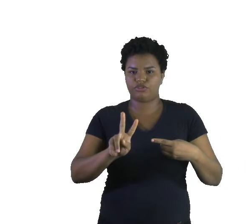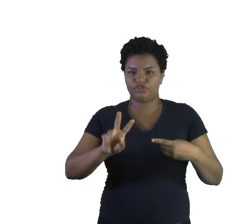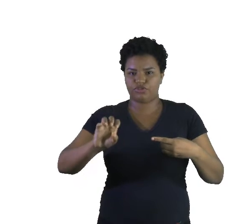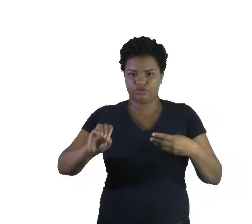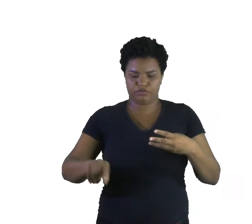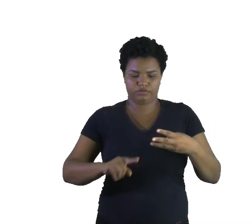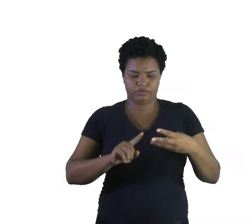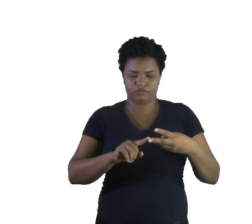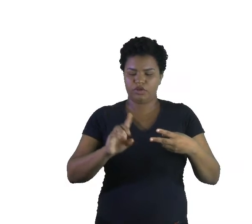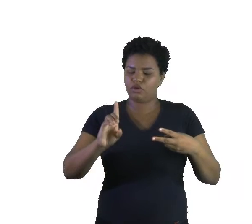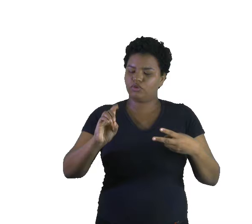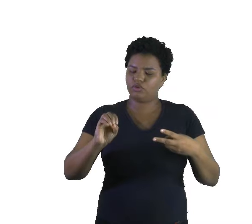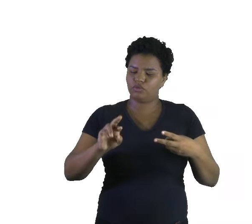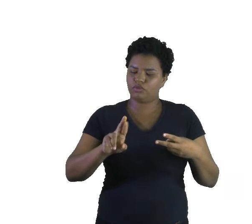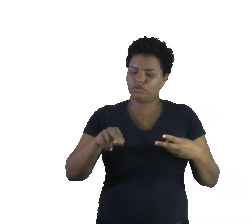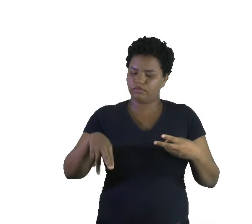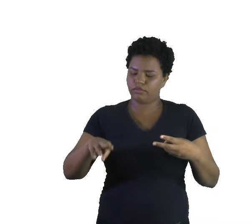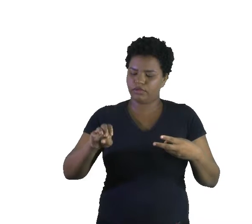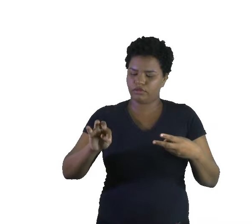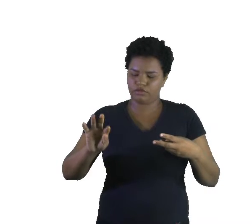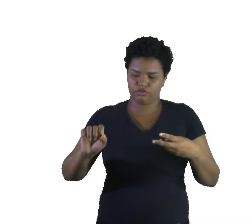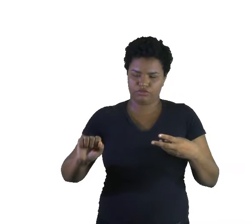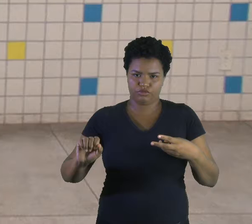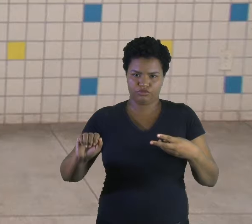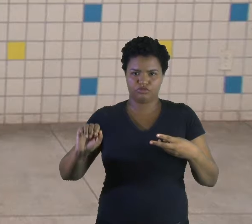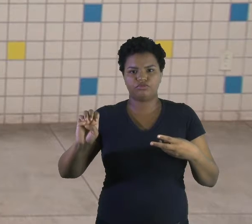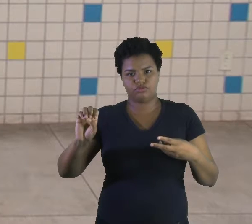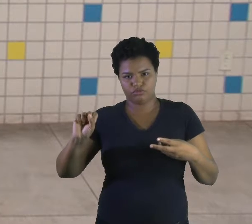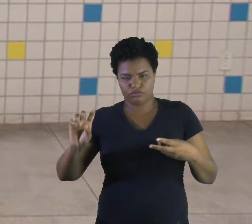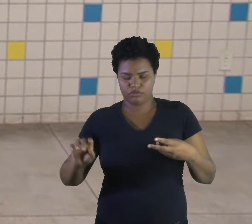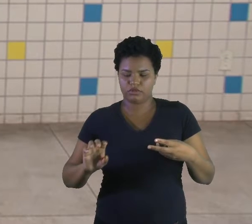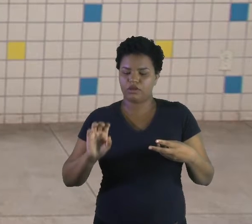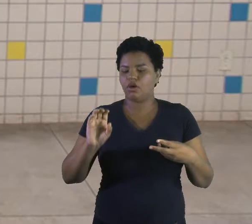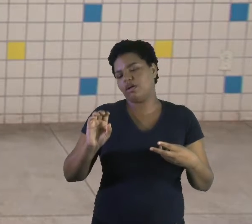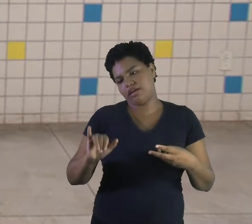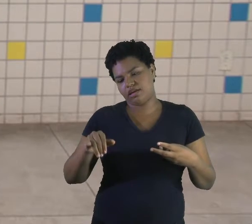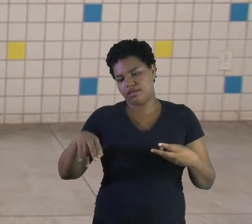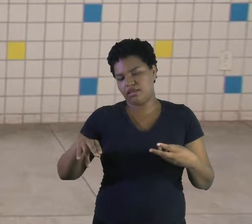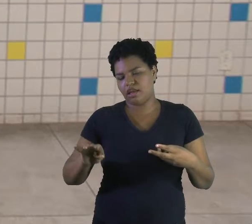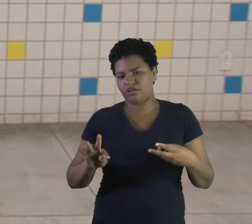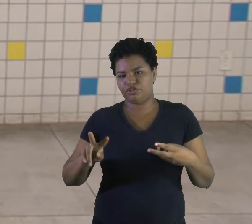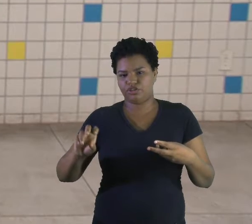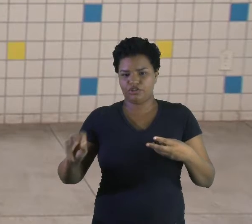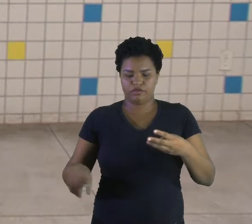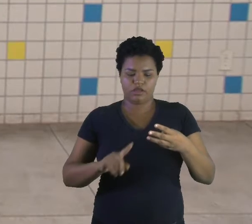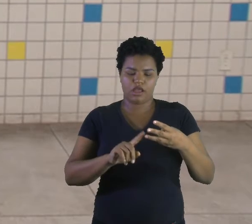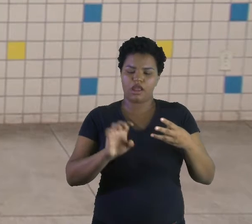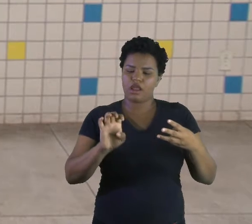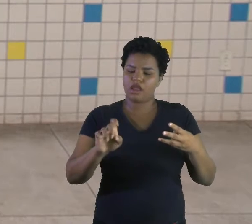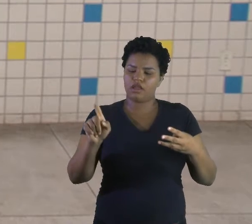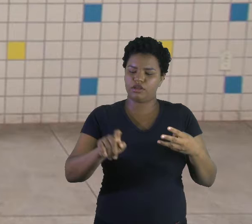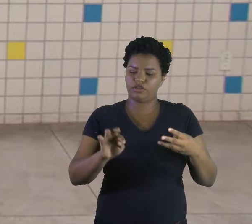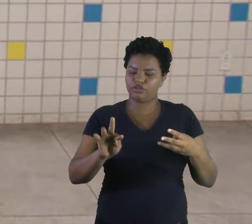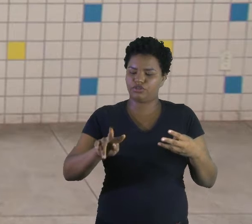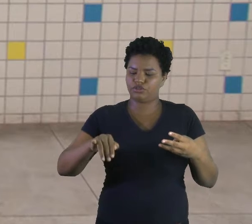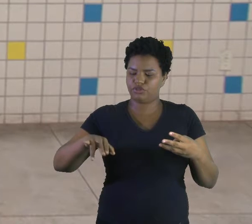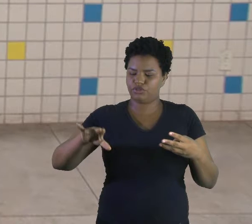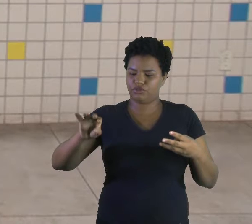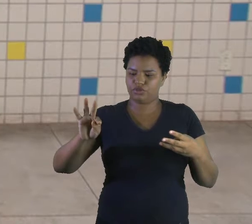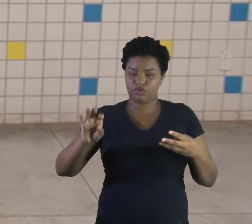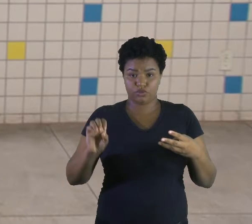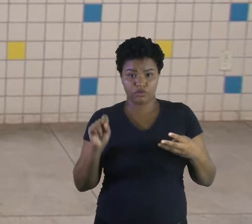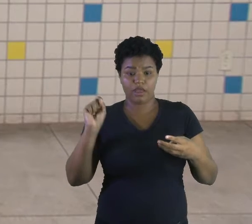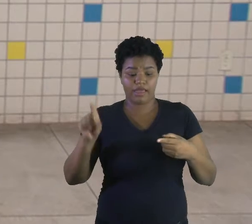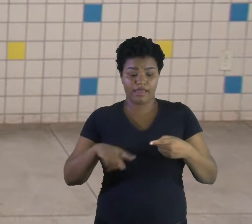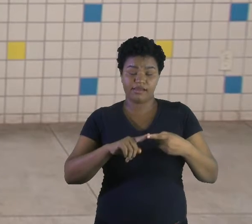vulcões dormentes ou inativos e os vulcões extintos. Os vulcões ativos são considerados vulcões que